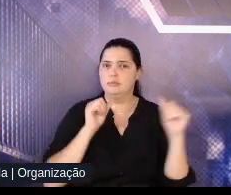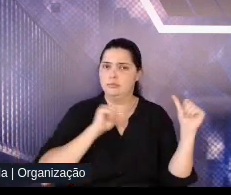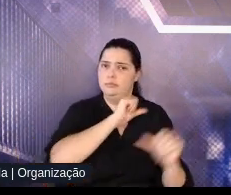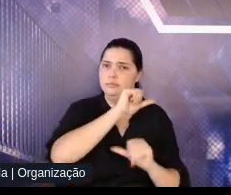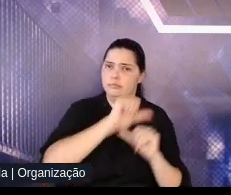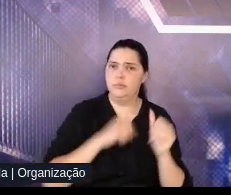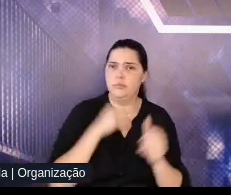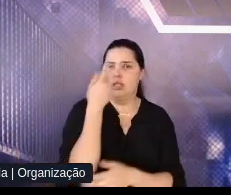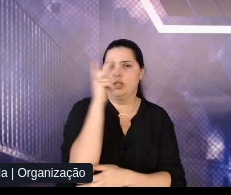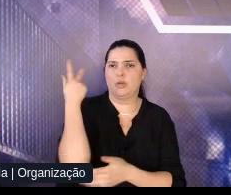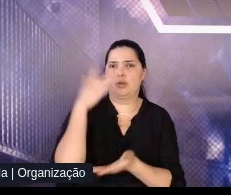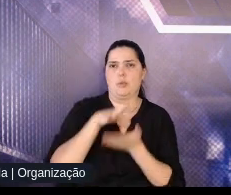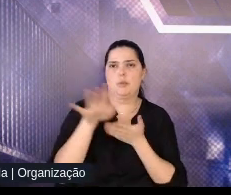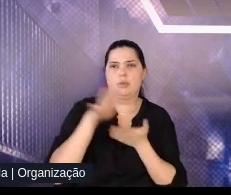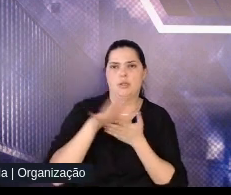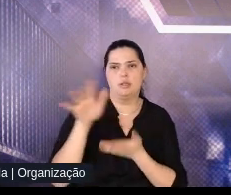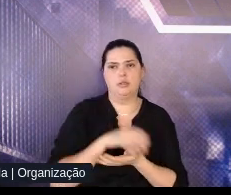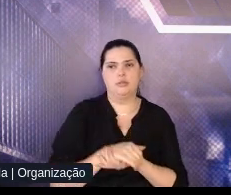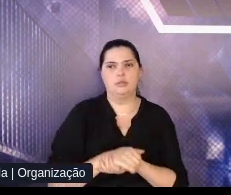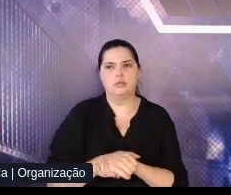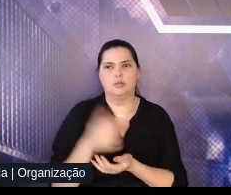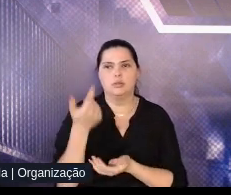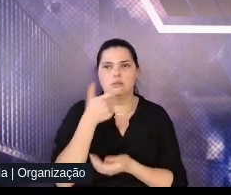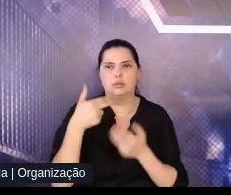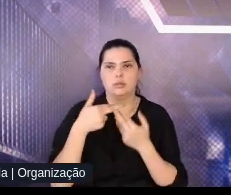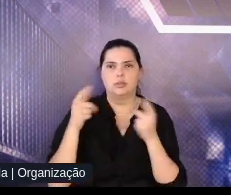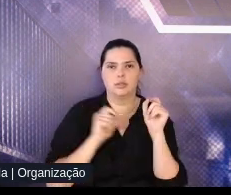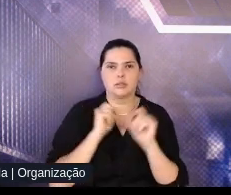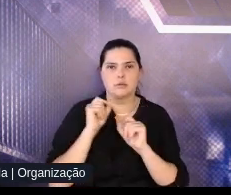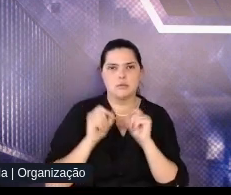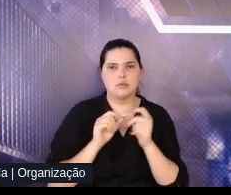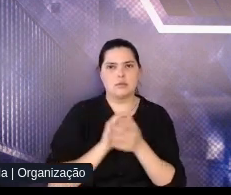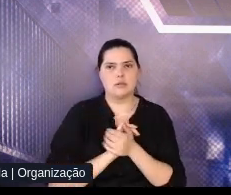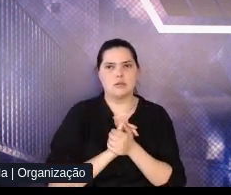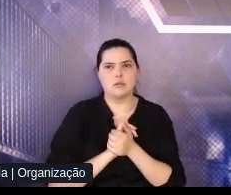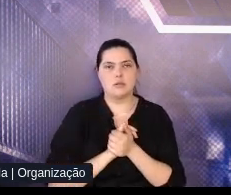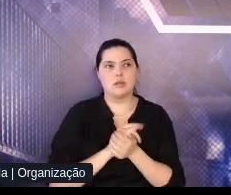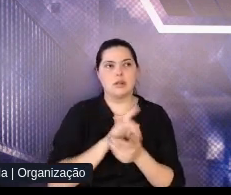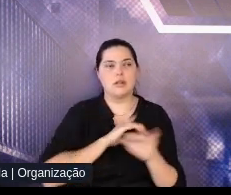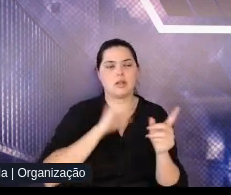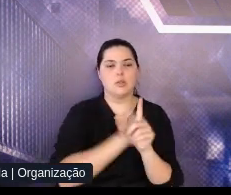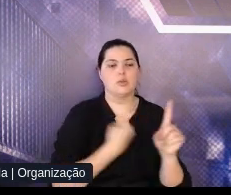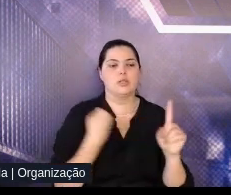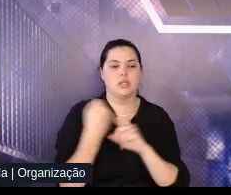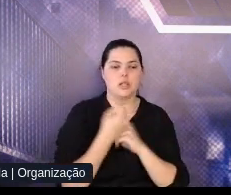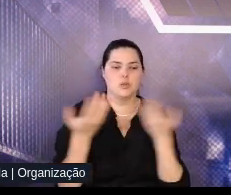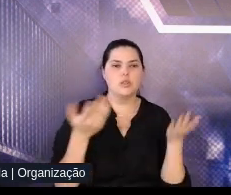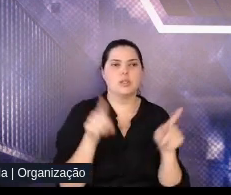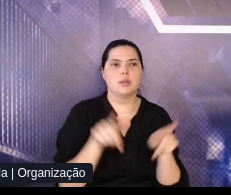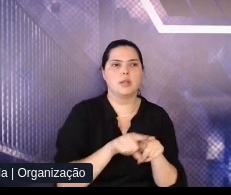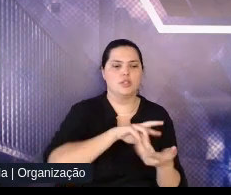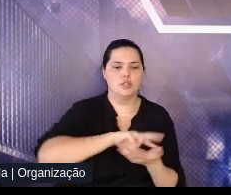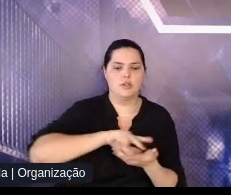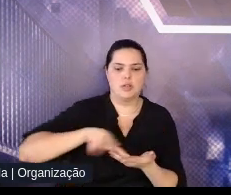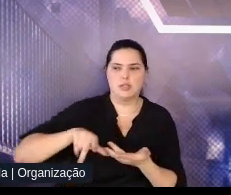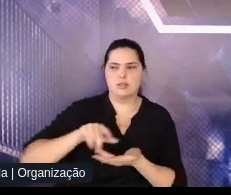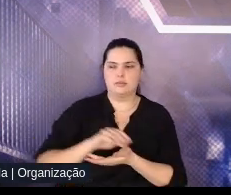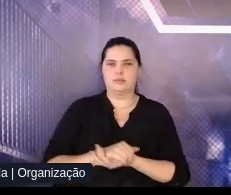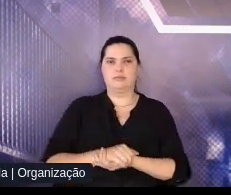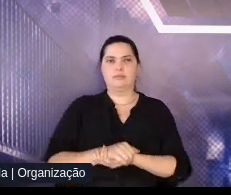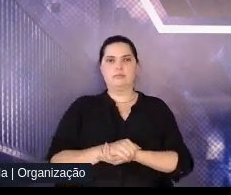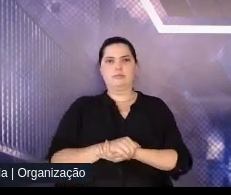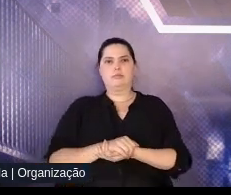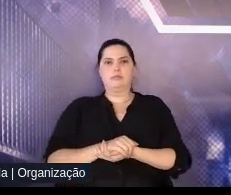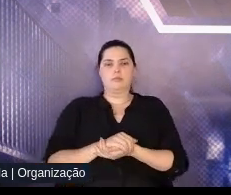muito a história de uma publicação. O outro ponto é que a gente tem uma sociedade mais diversa. Então, além de